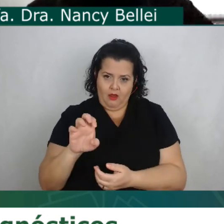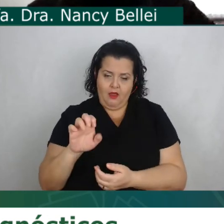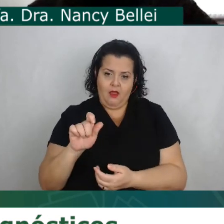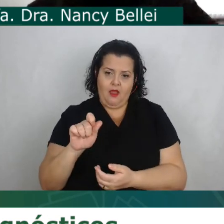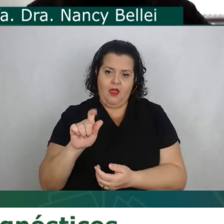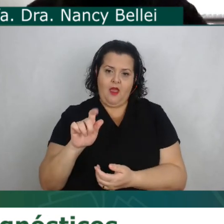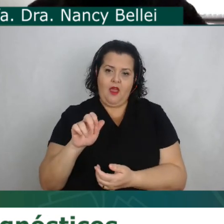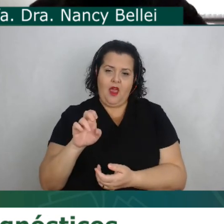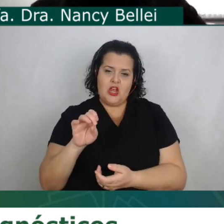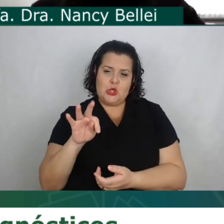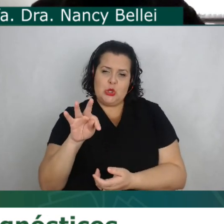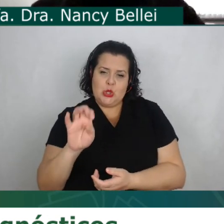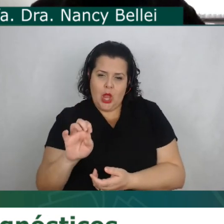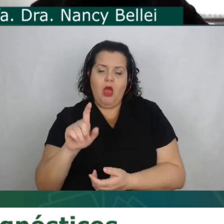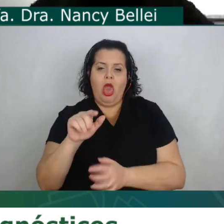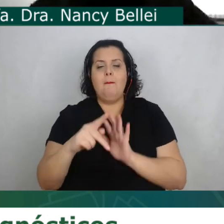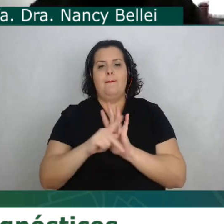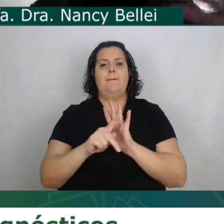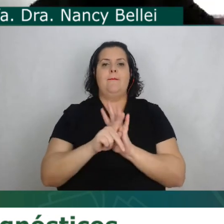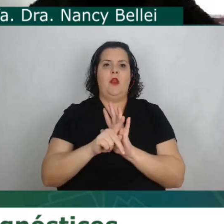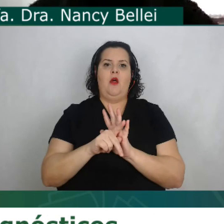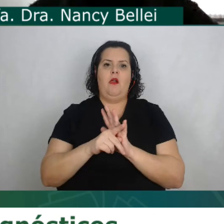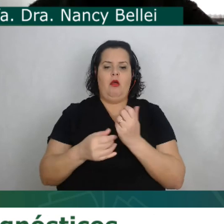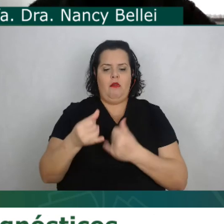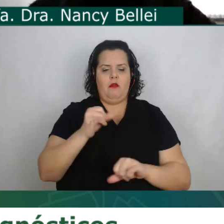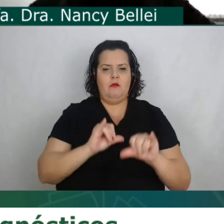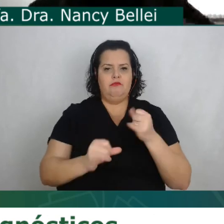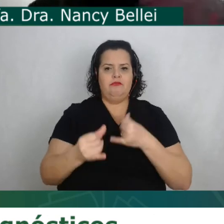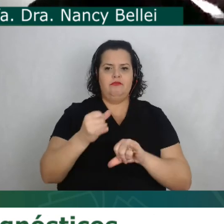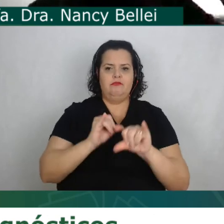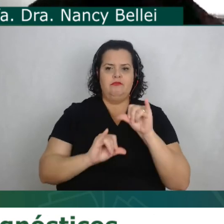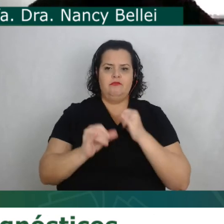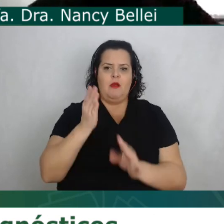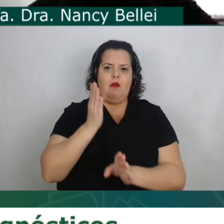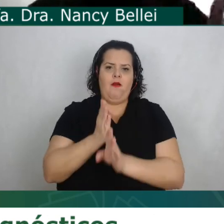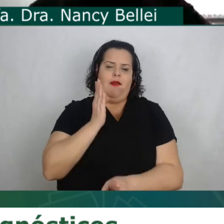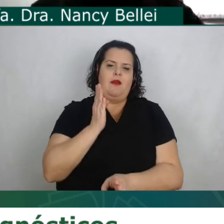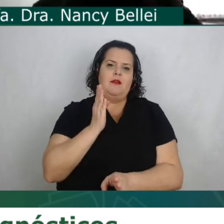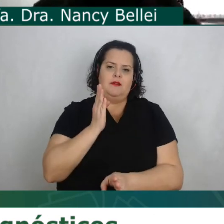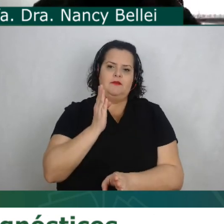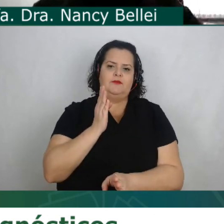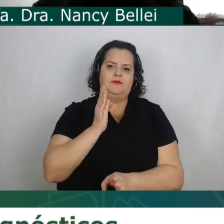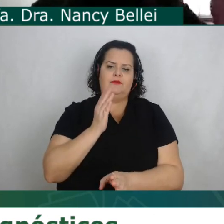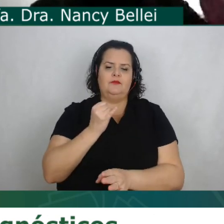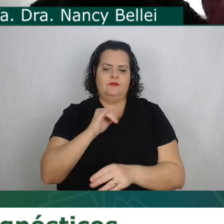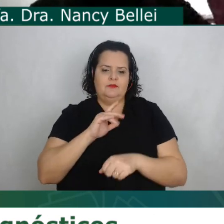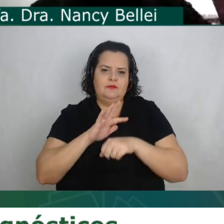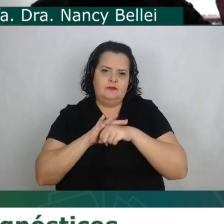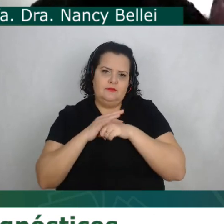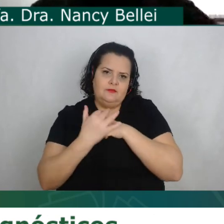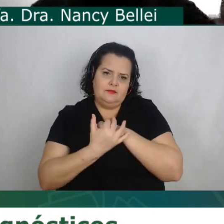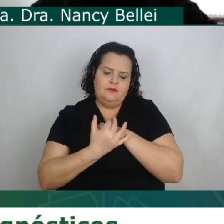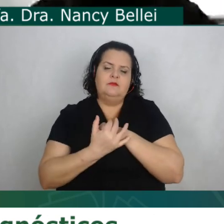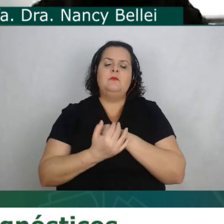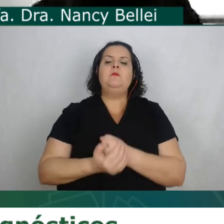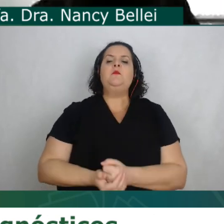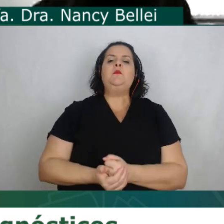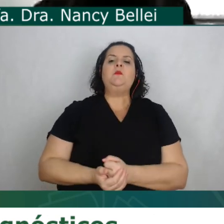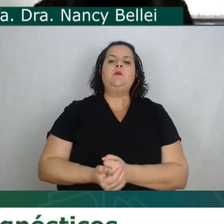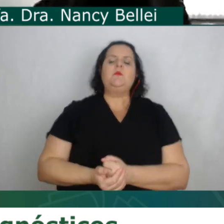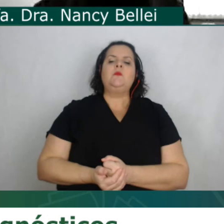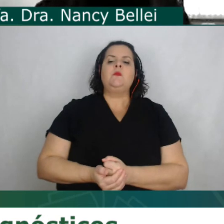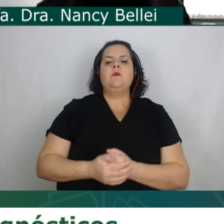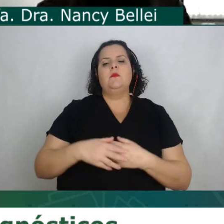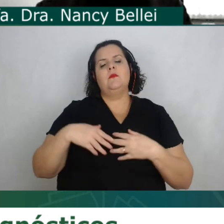a experiência clínica deles. Estão testando pacientes, como é que está a positividade, e entender passo